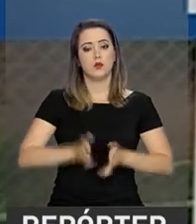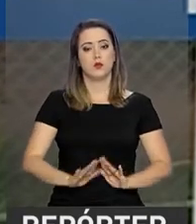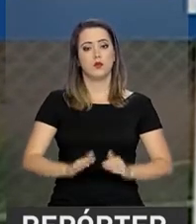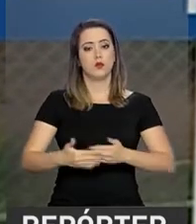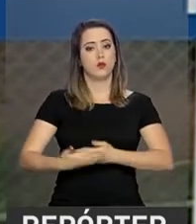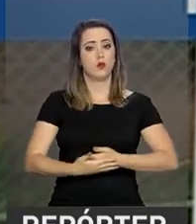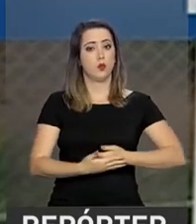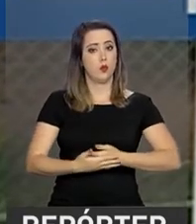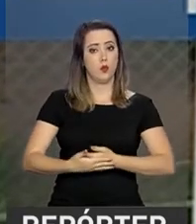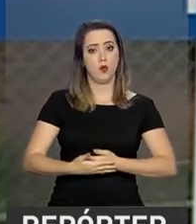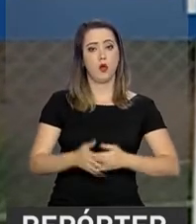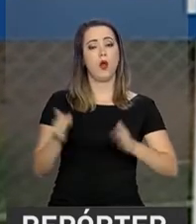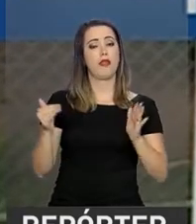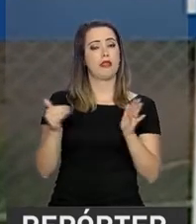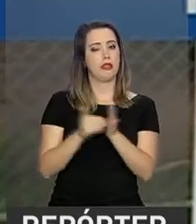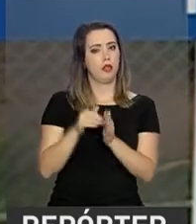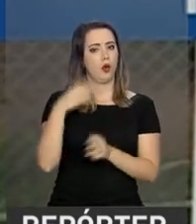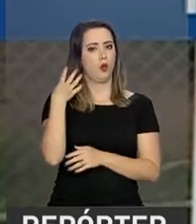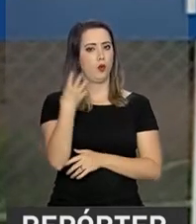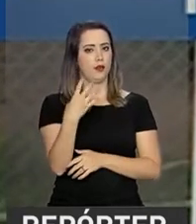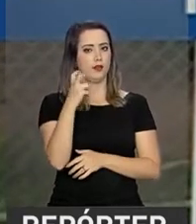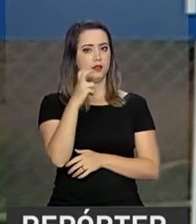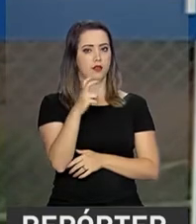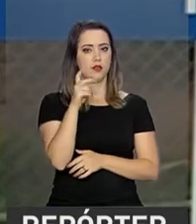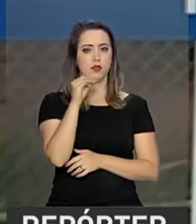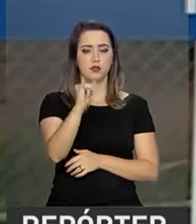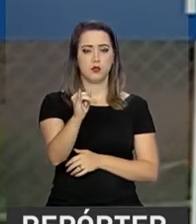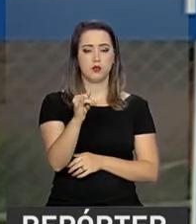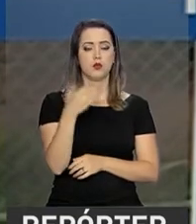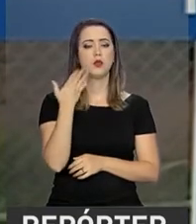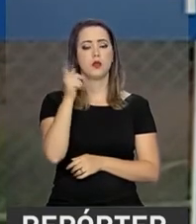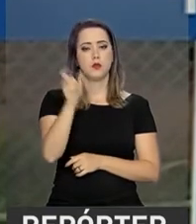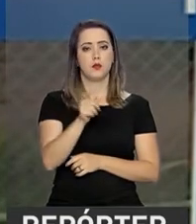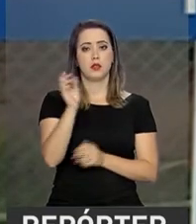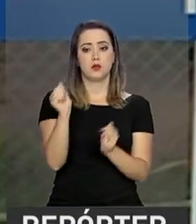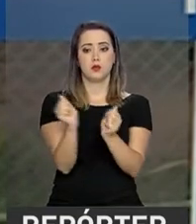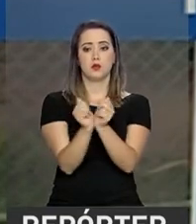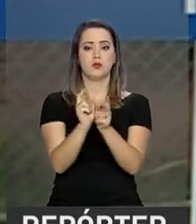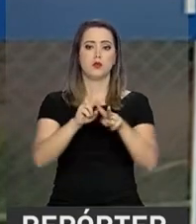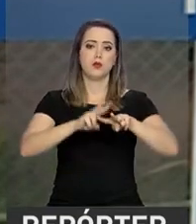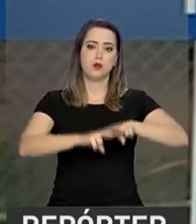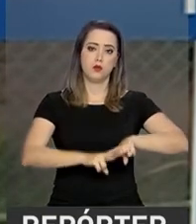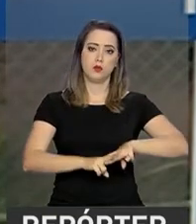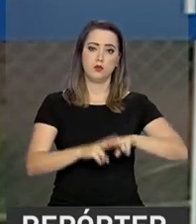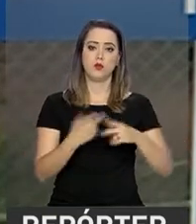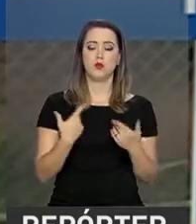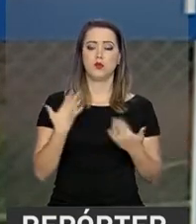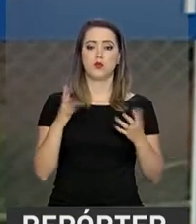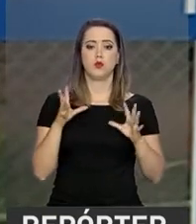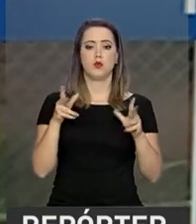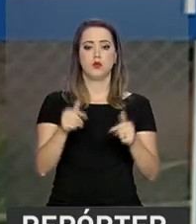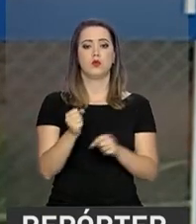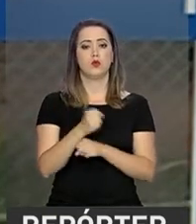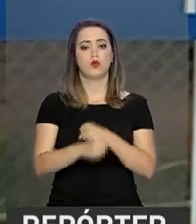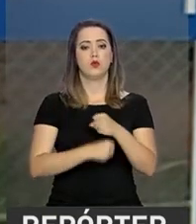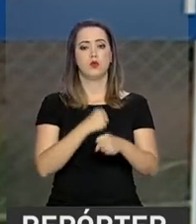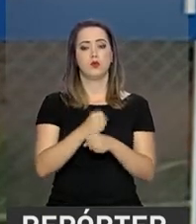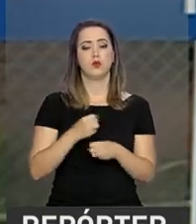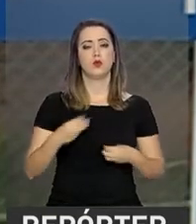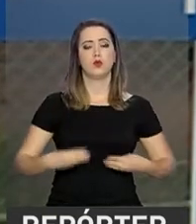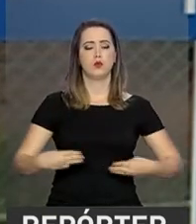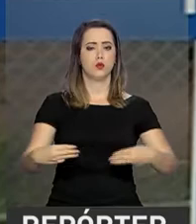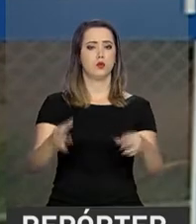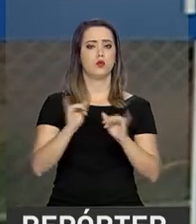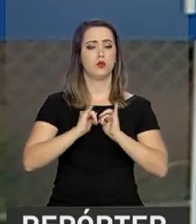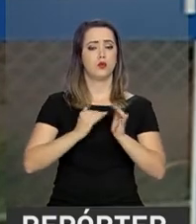parto há até 45 dias e pessoas privadas de liberdade. Roberto, todos os anos o Ministério